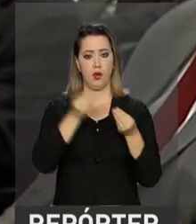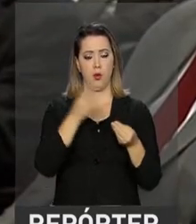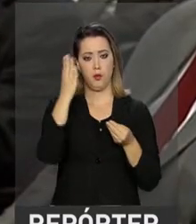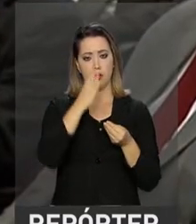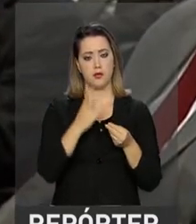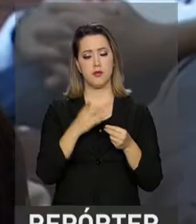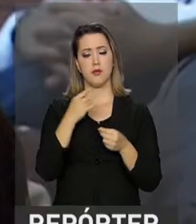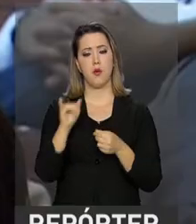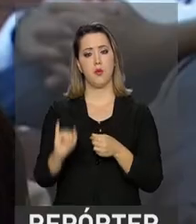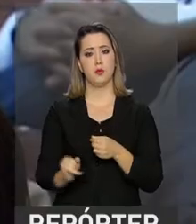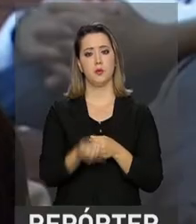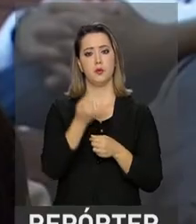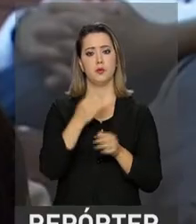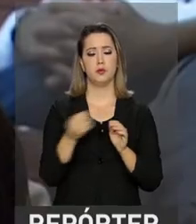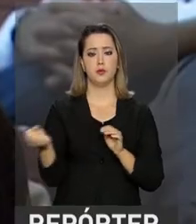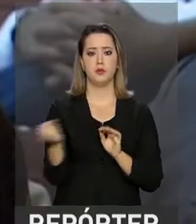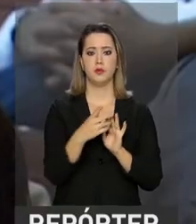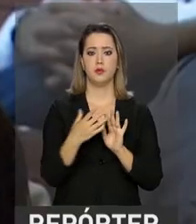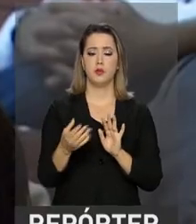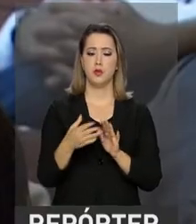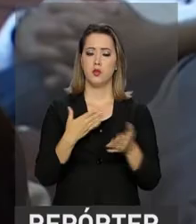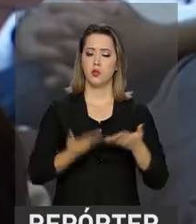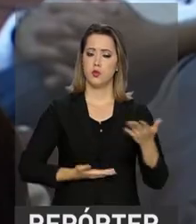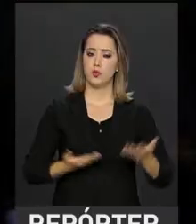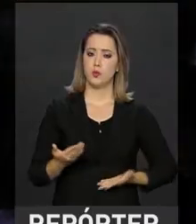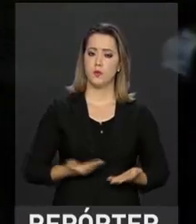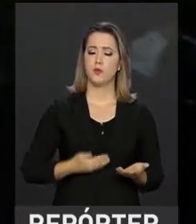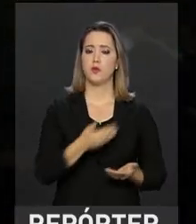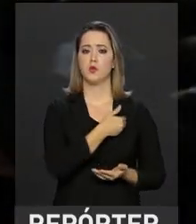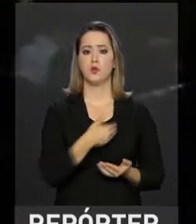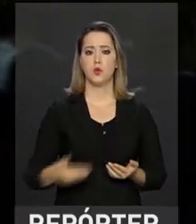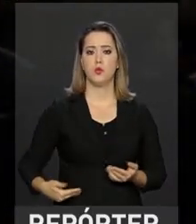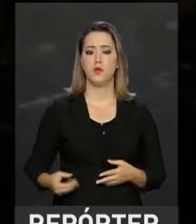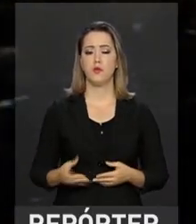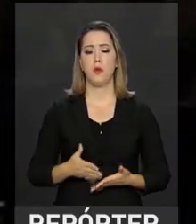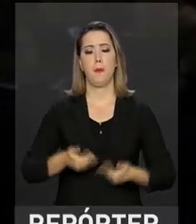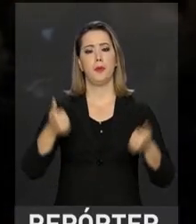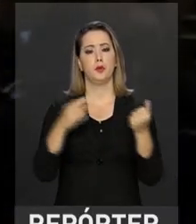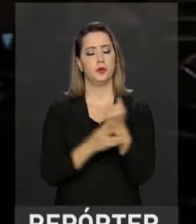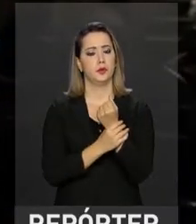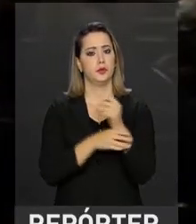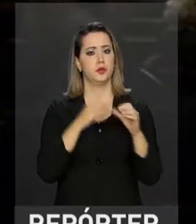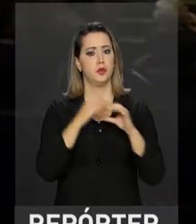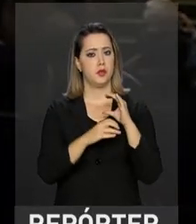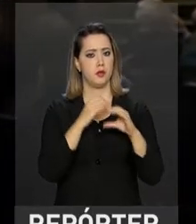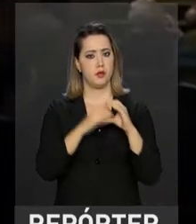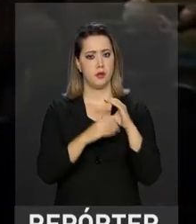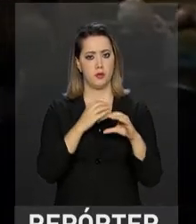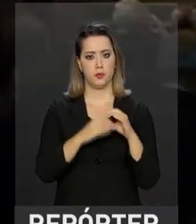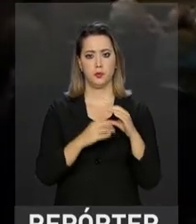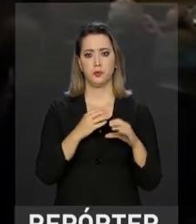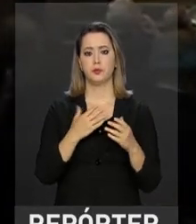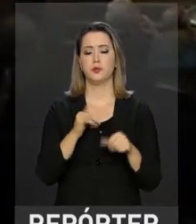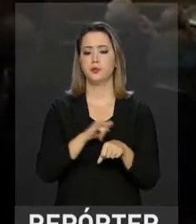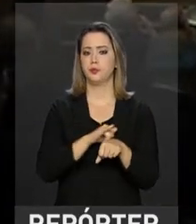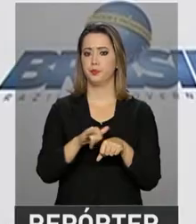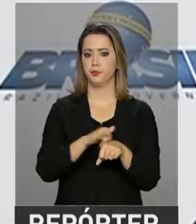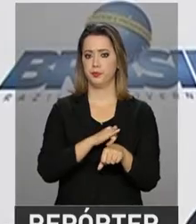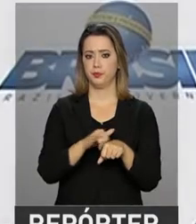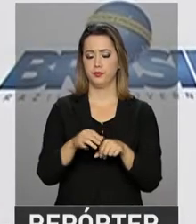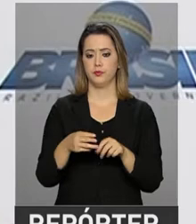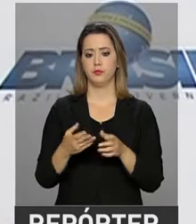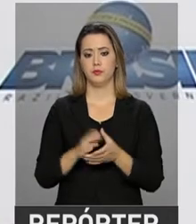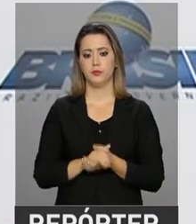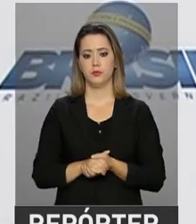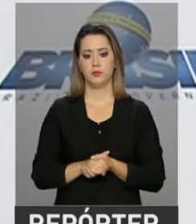a oportunidade de modernizar serviços públicos e dar mais segurança para as comunicações estratégicas.